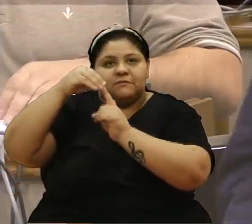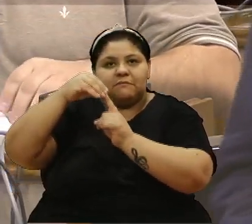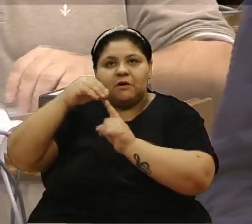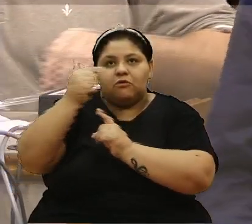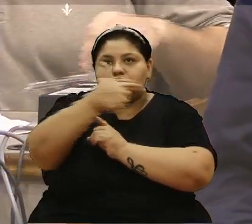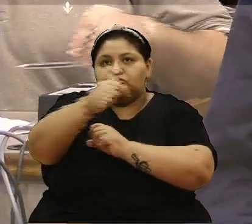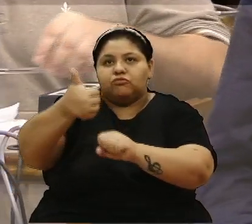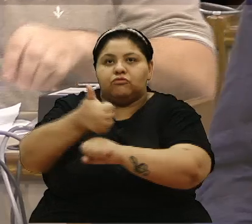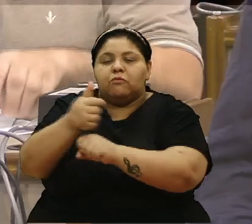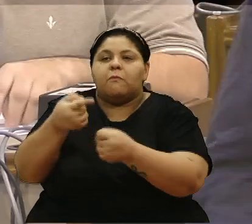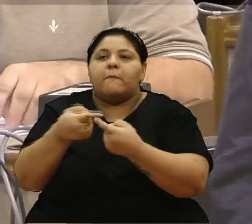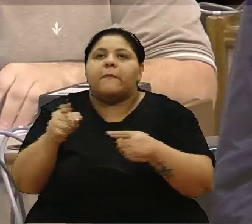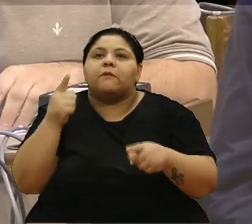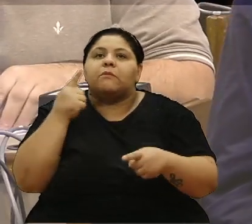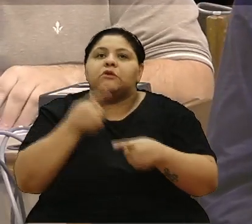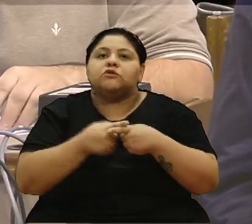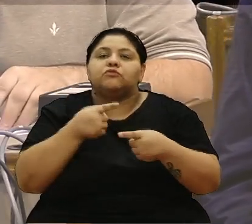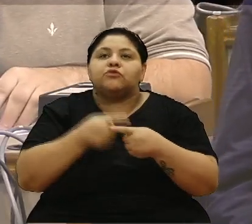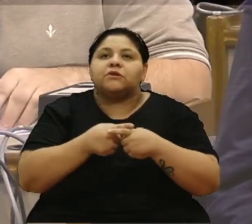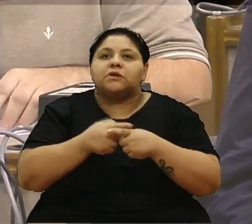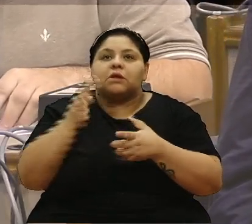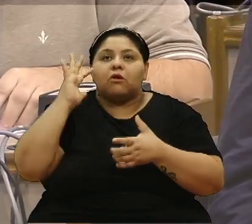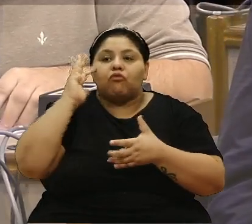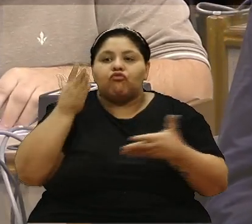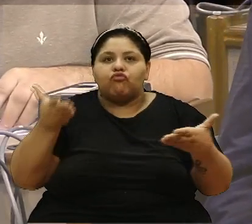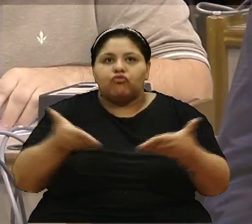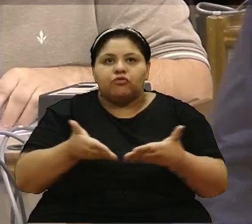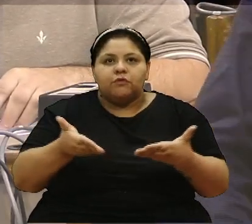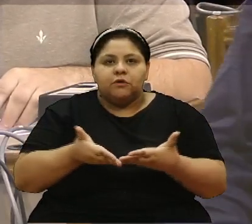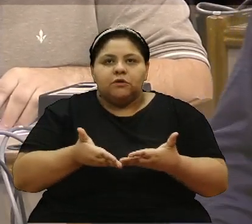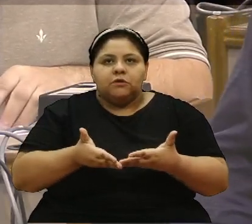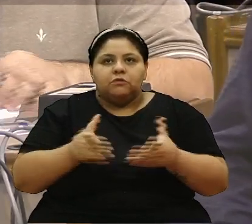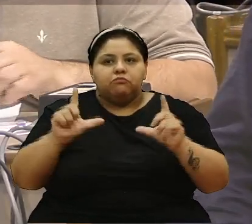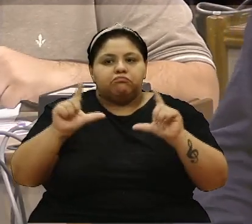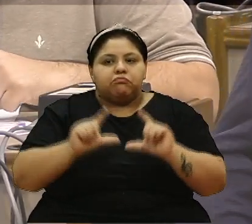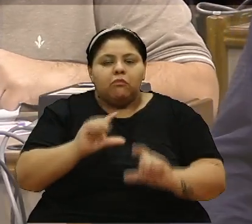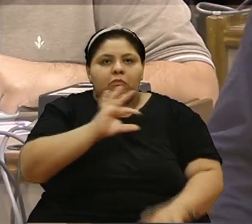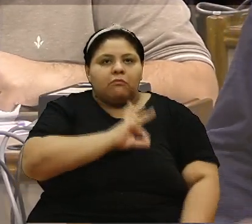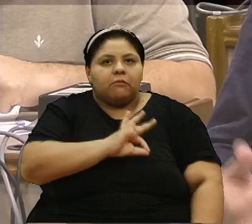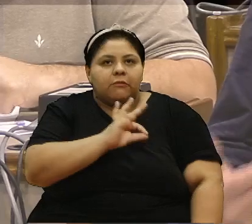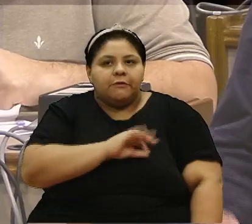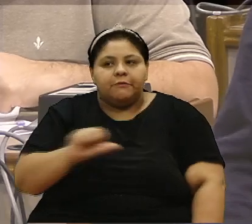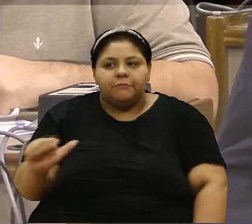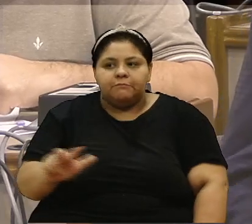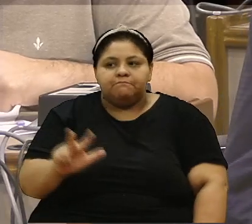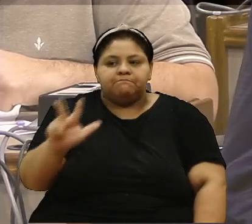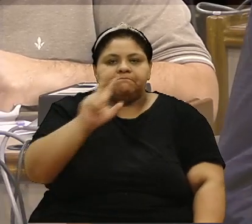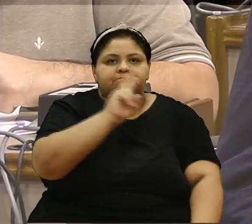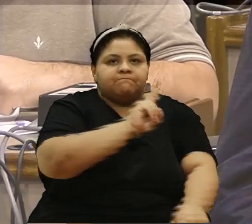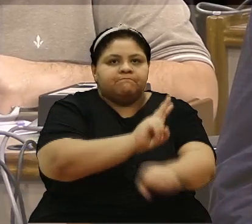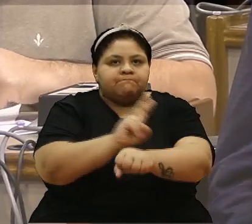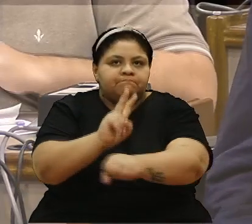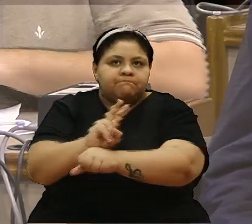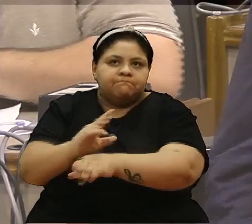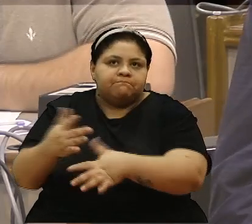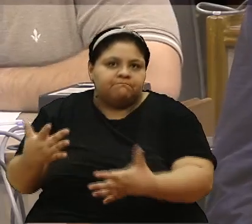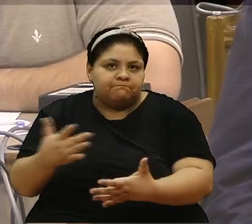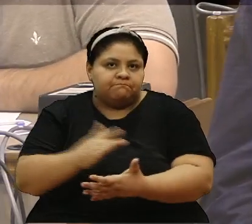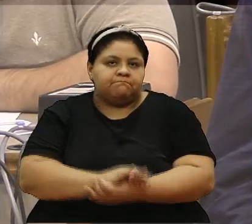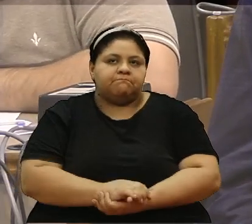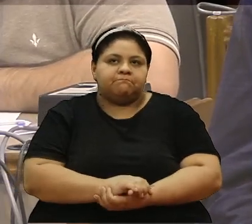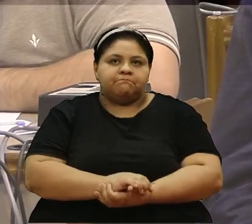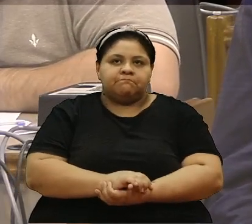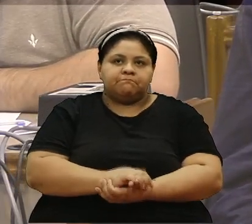que chegou a esse ponto de ser tão pouco remunerado, valorizado, cuidado, vamos dizer assim, os